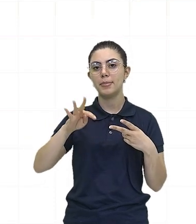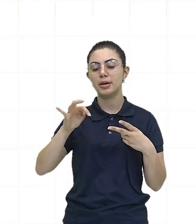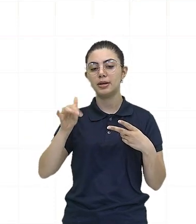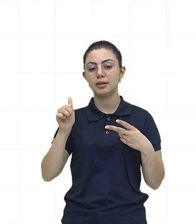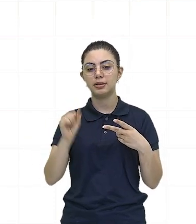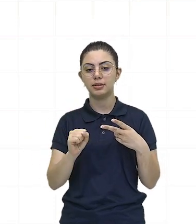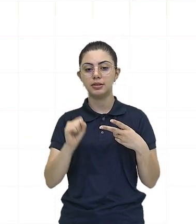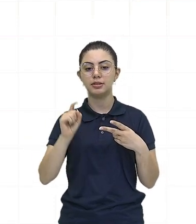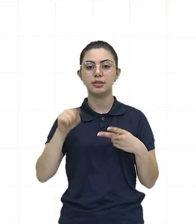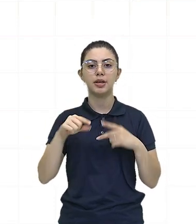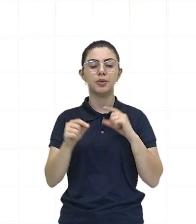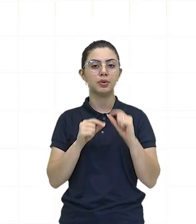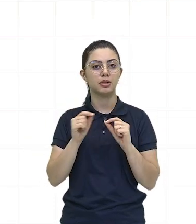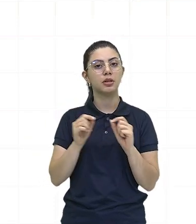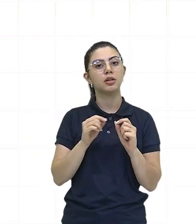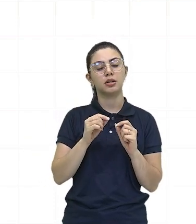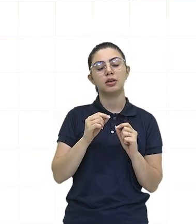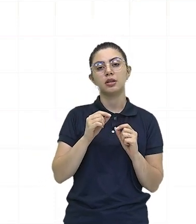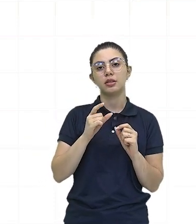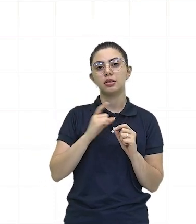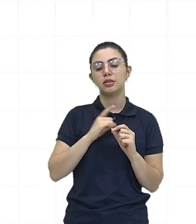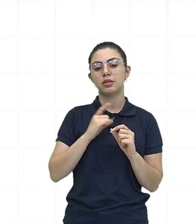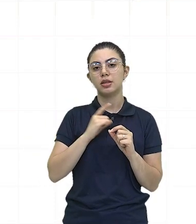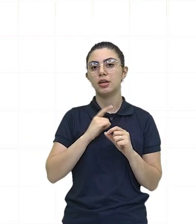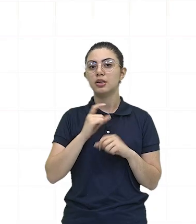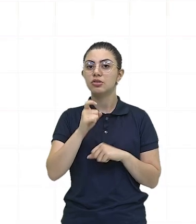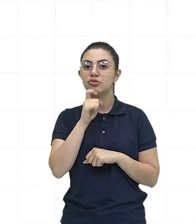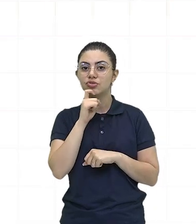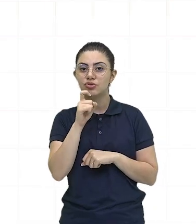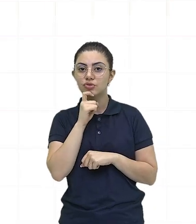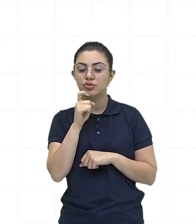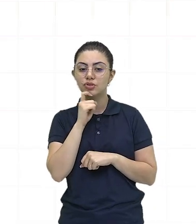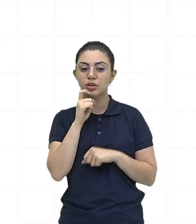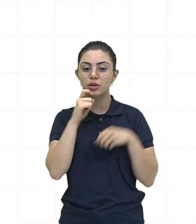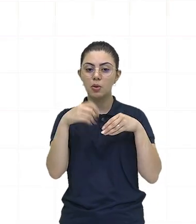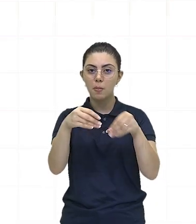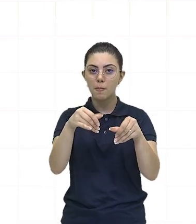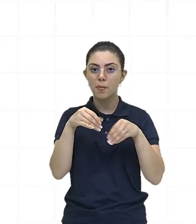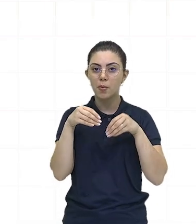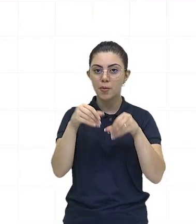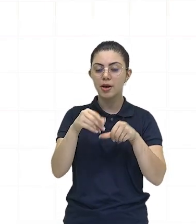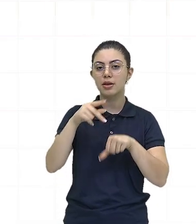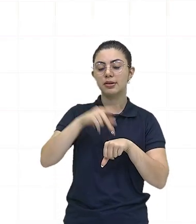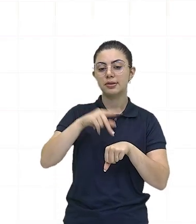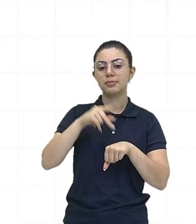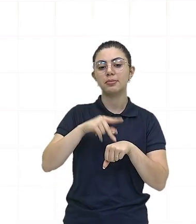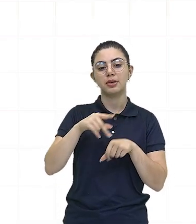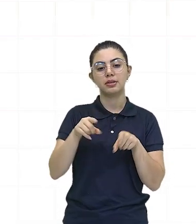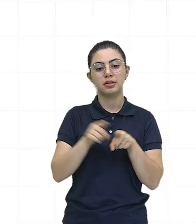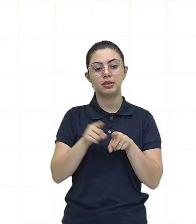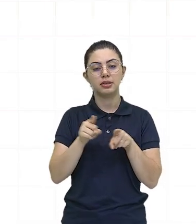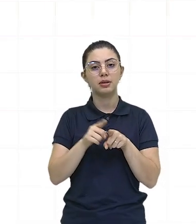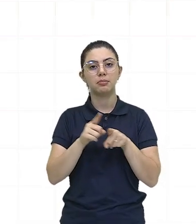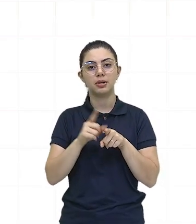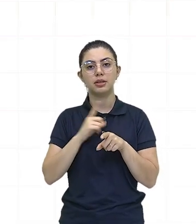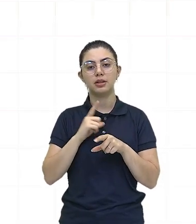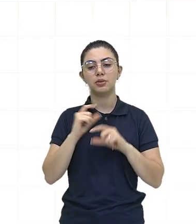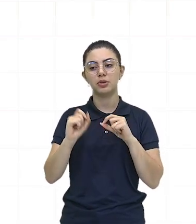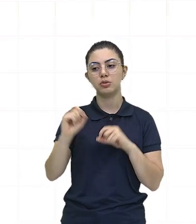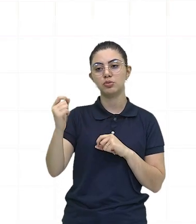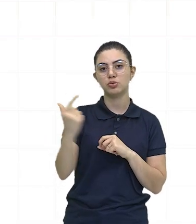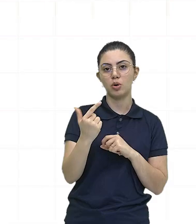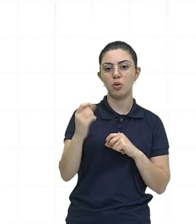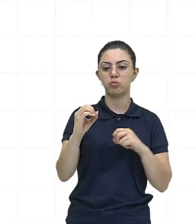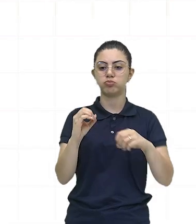corpos celestes compostos principalmente por gelo, poeira e rochas, que também orbitam o Sol